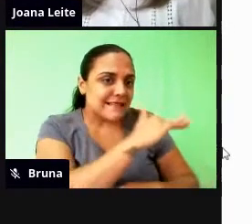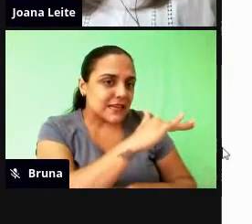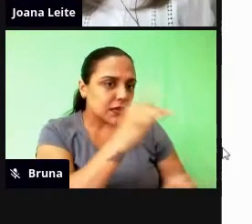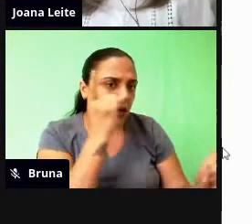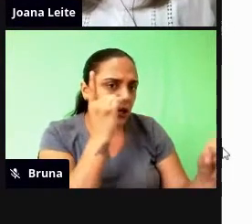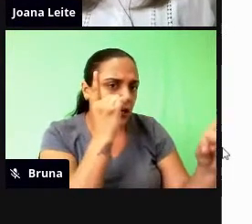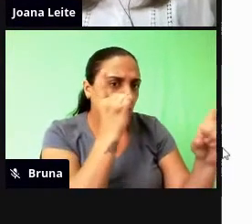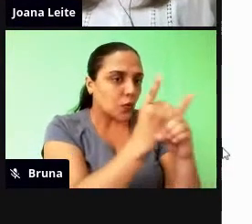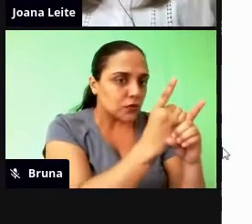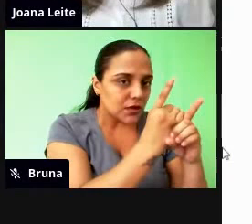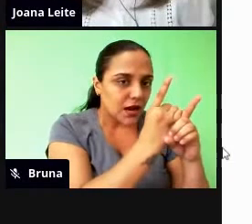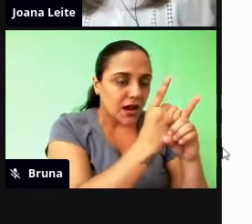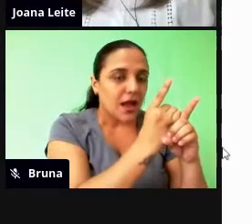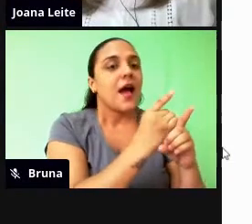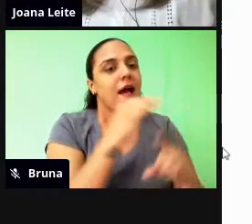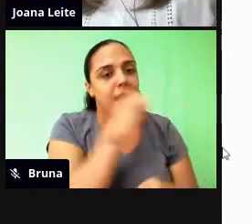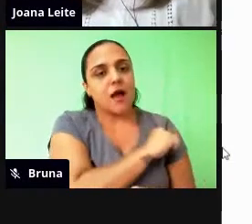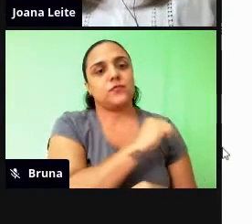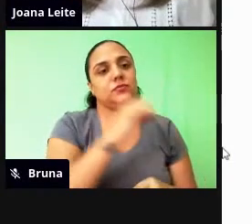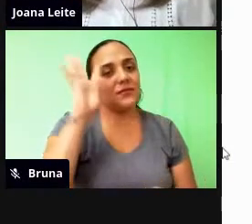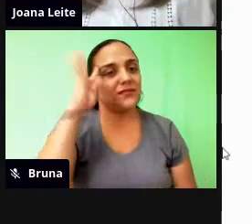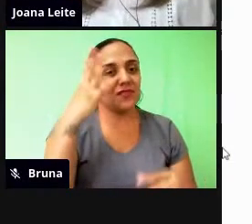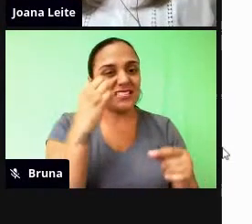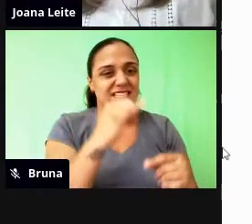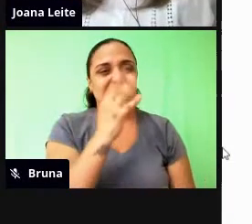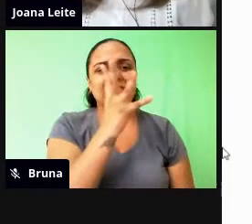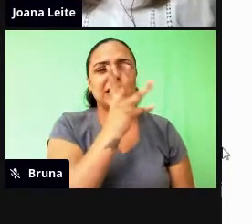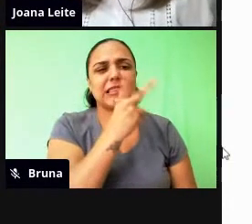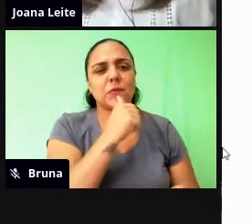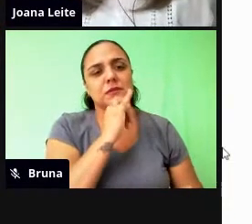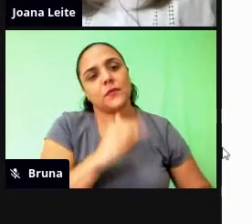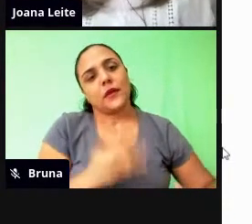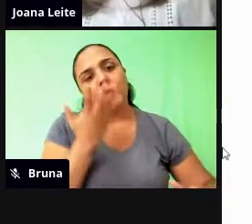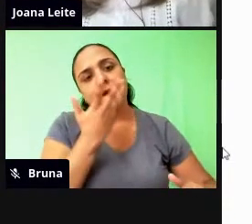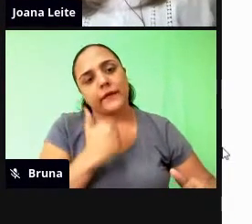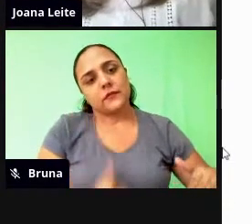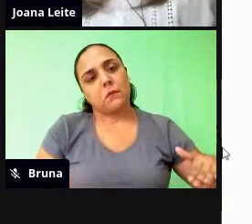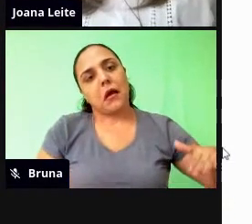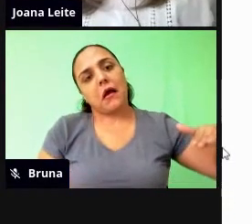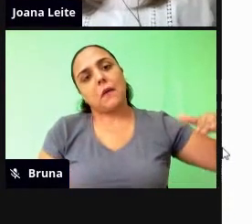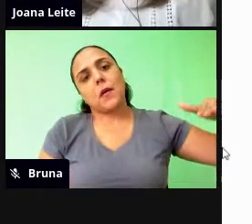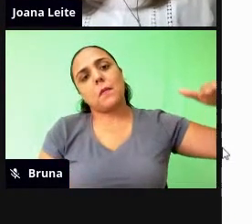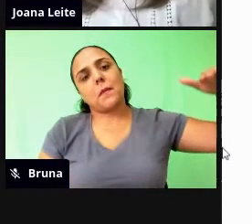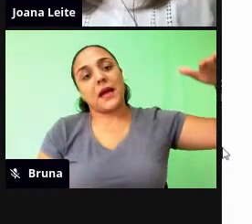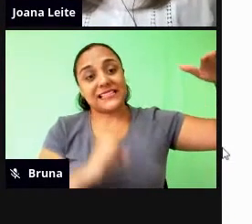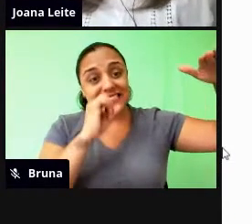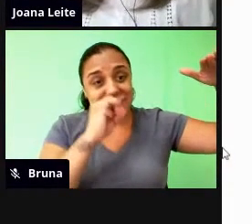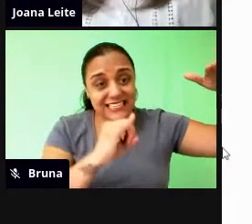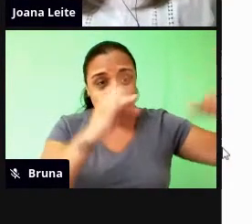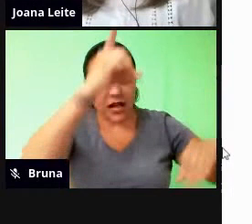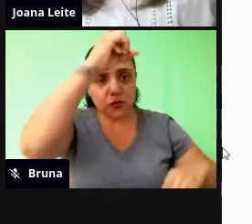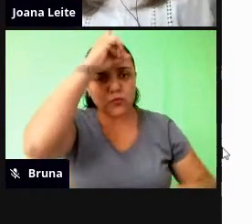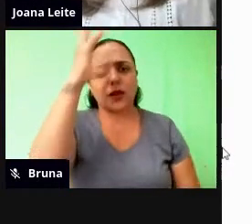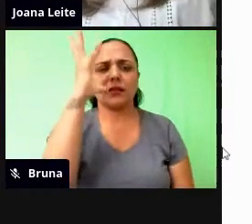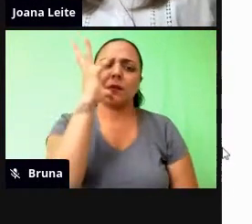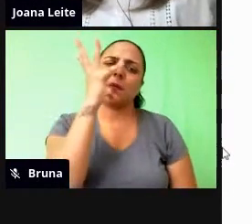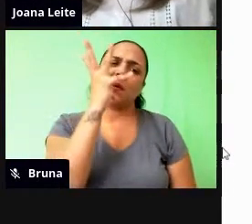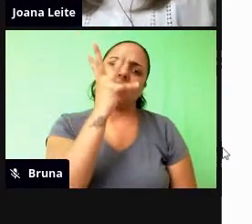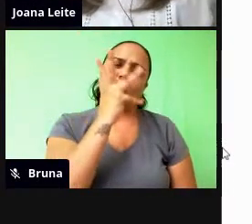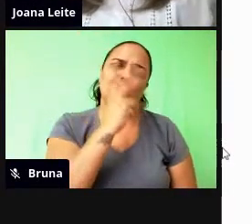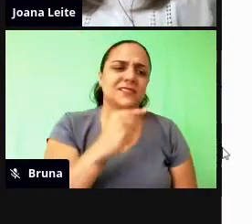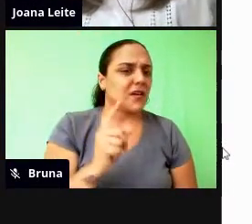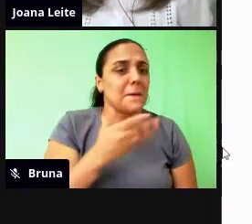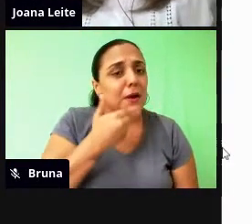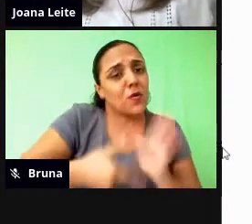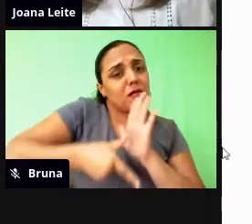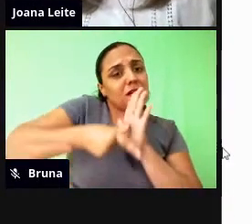ser para aquela criança. Então, às vezes, a gente fica com receio de falar que suspeita de alguma coisa, de demonstrar para a família que algum